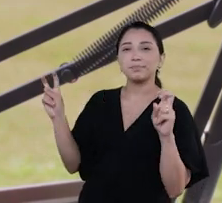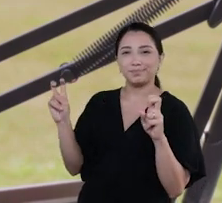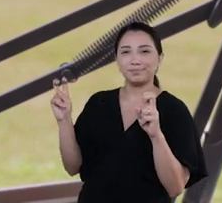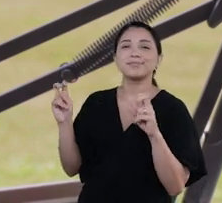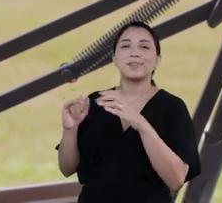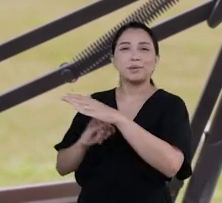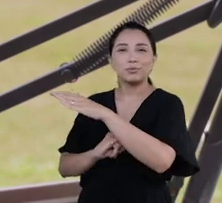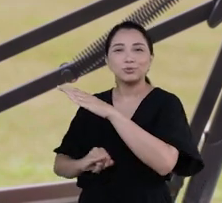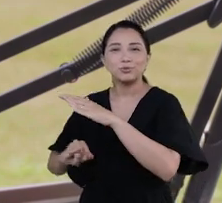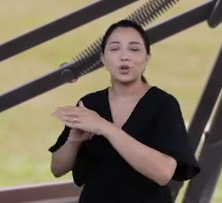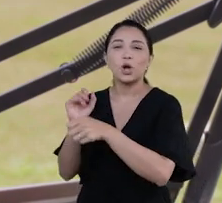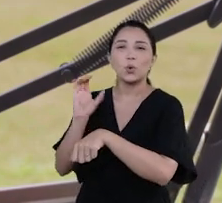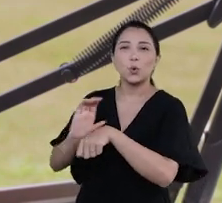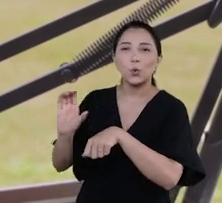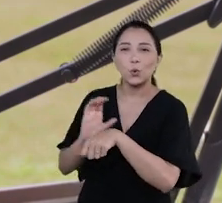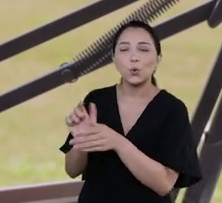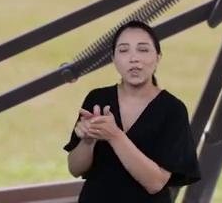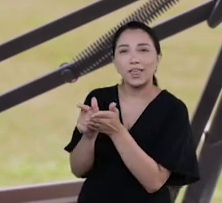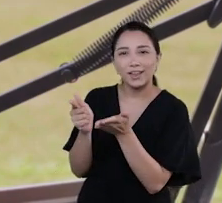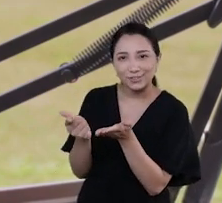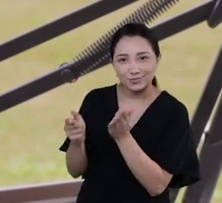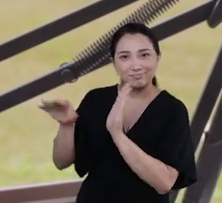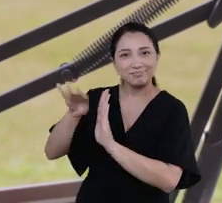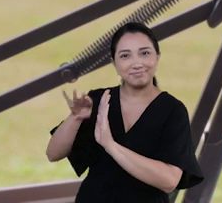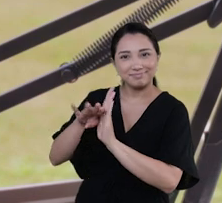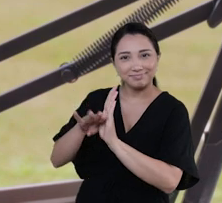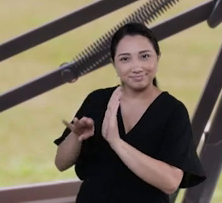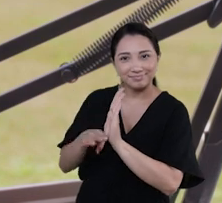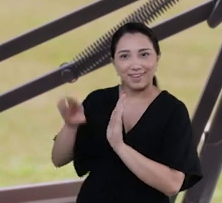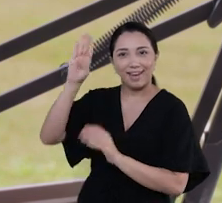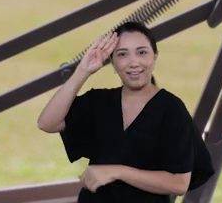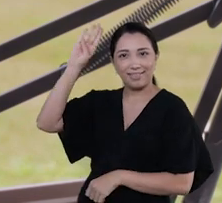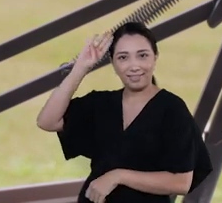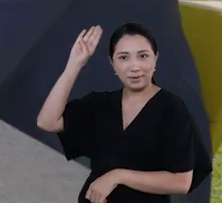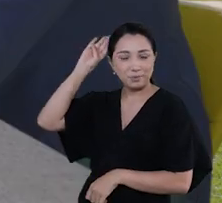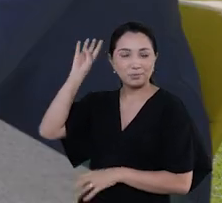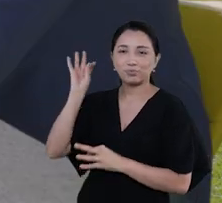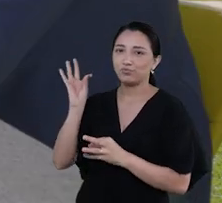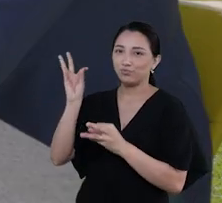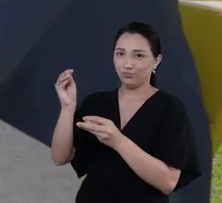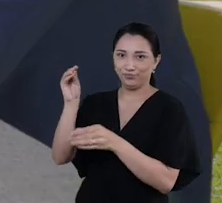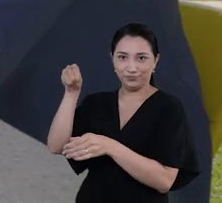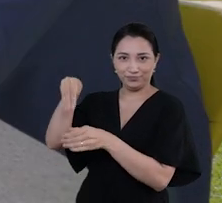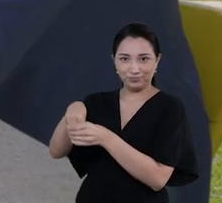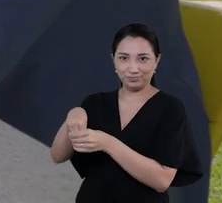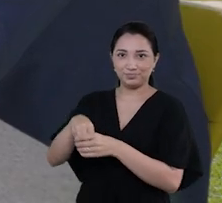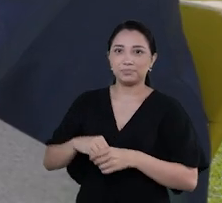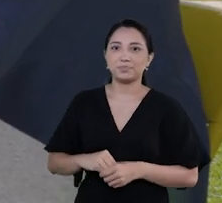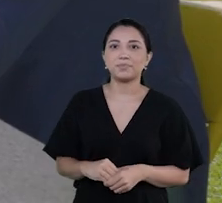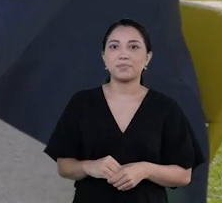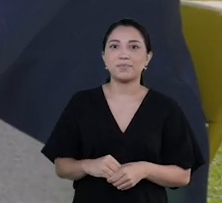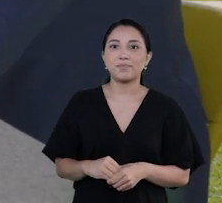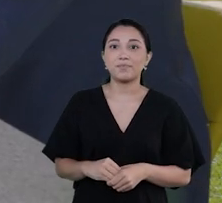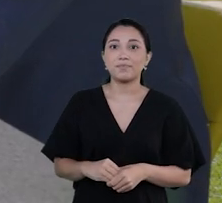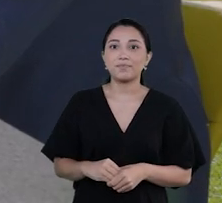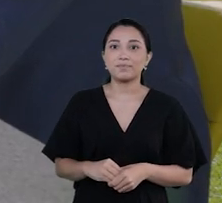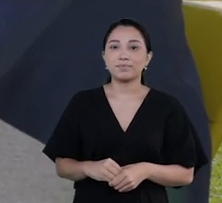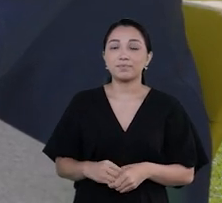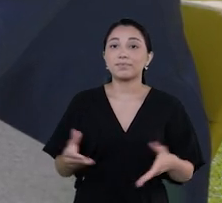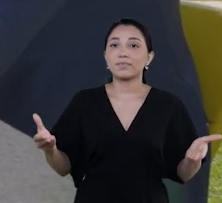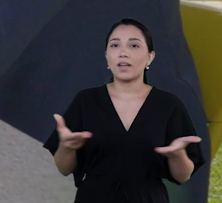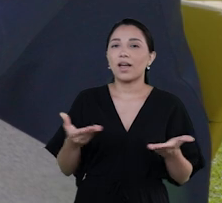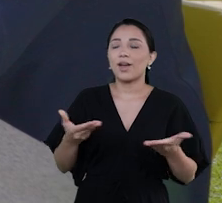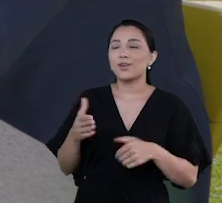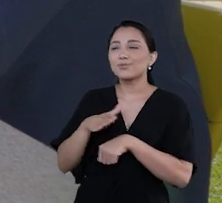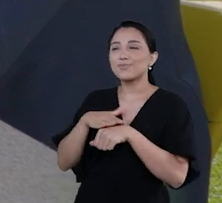cursos agenda acadêmicas de evento enfim tá tudo lá agora eu vou conversar com